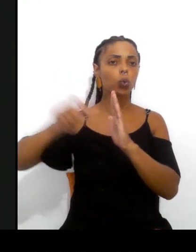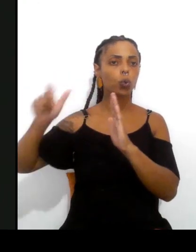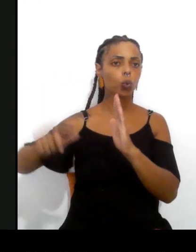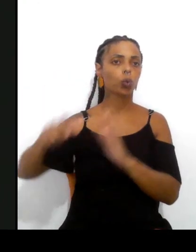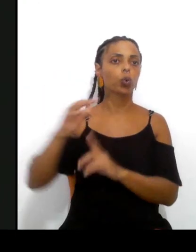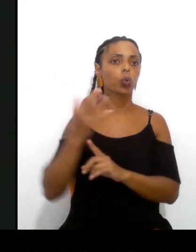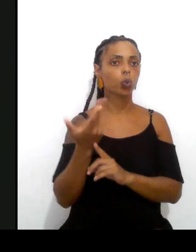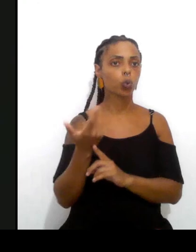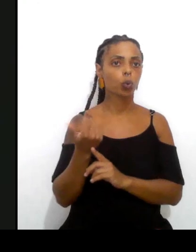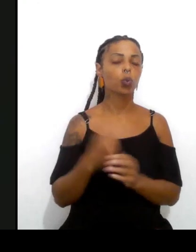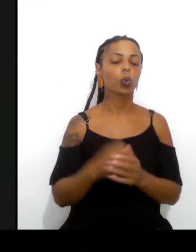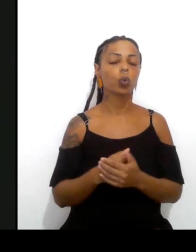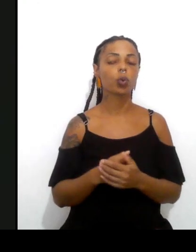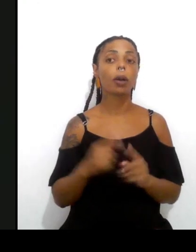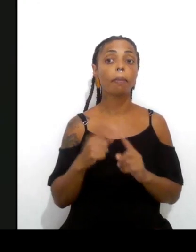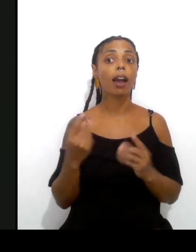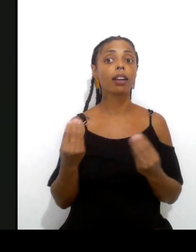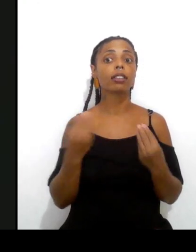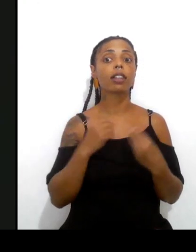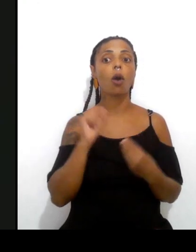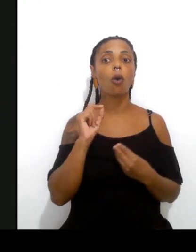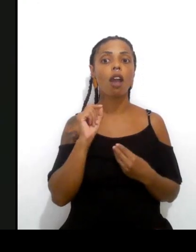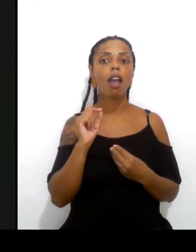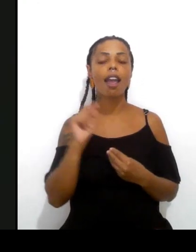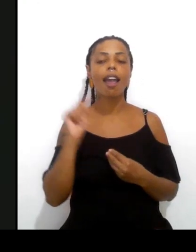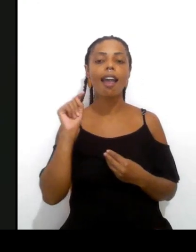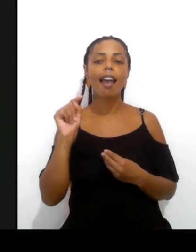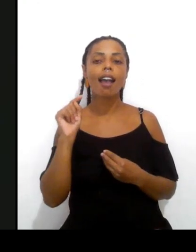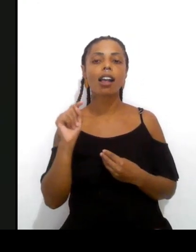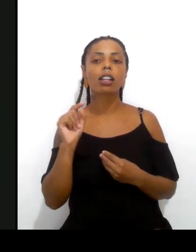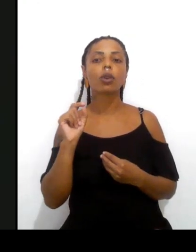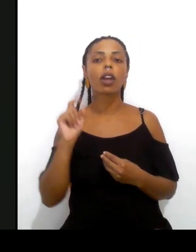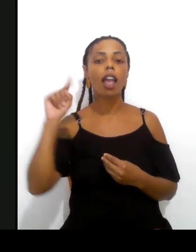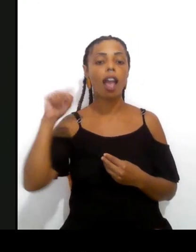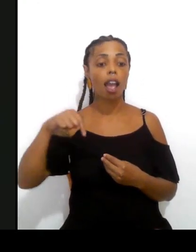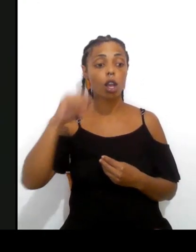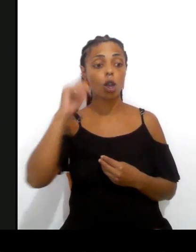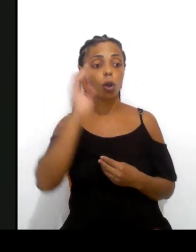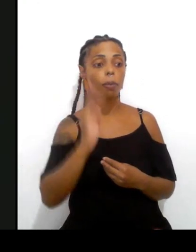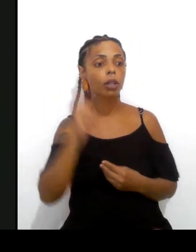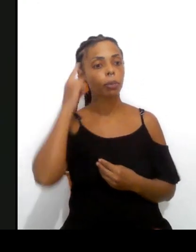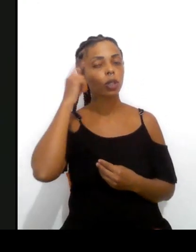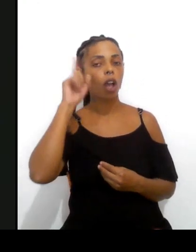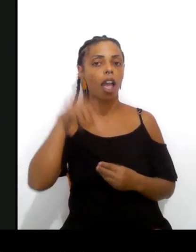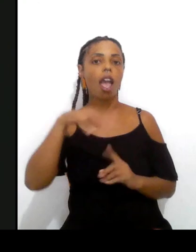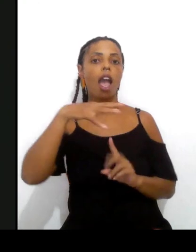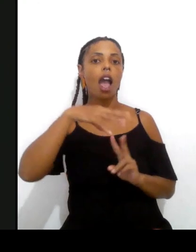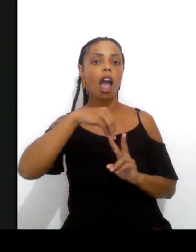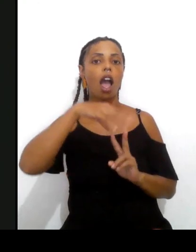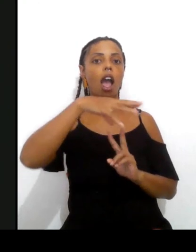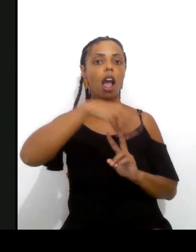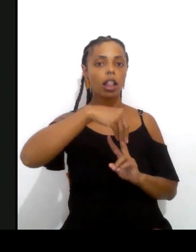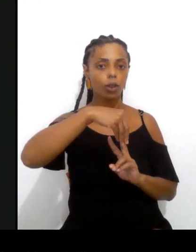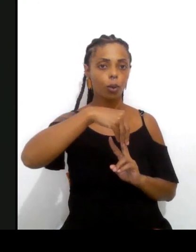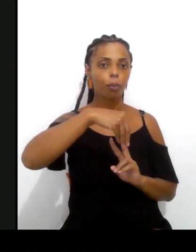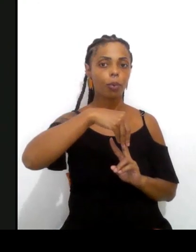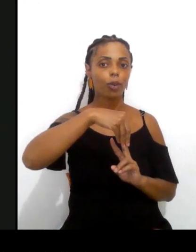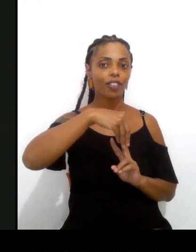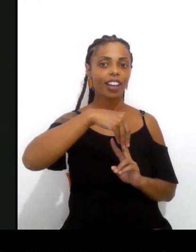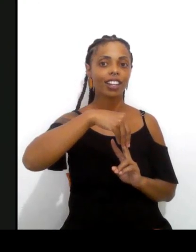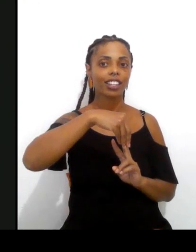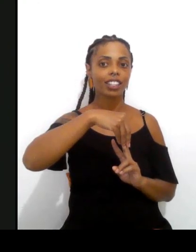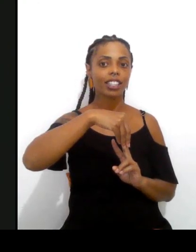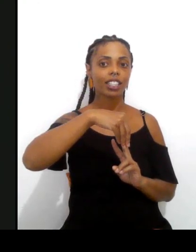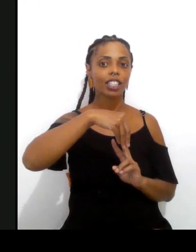daquilo que é foi considerado no Brasil como antropofagia em termos de é